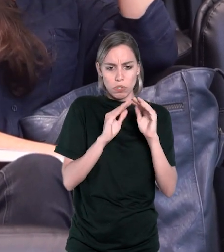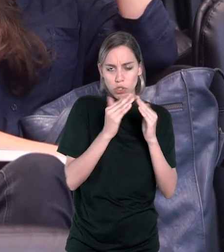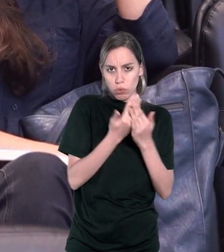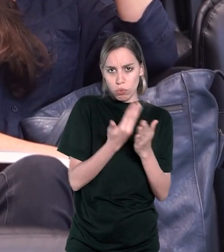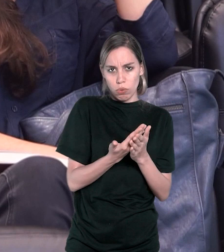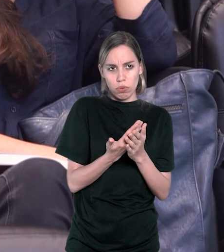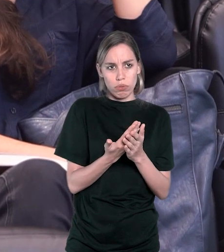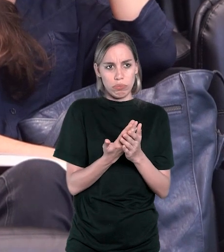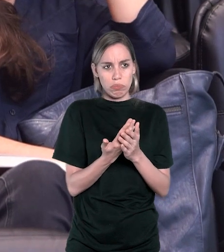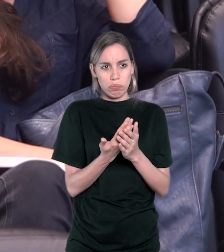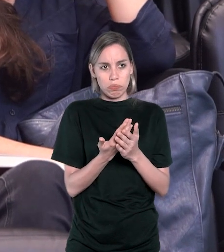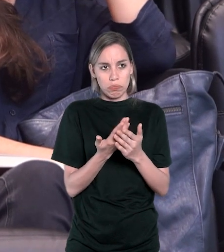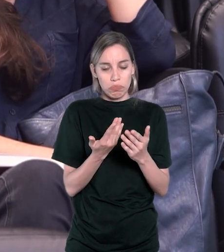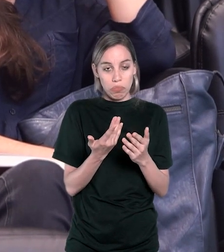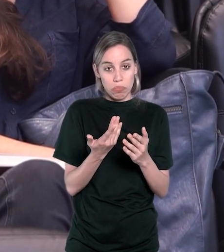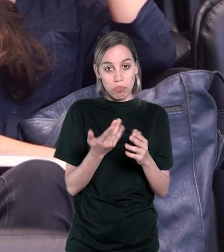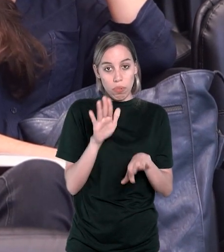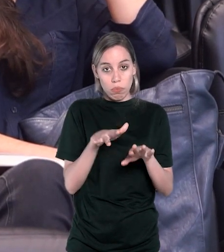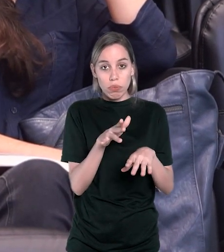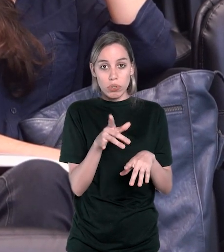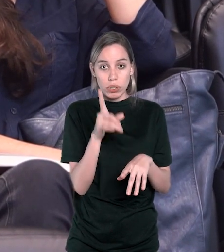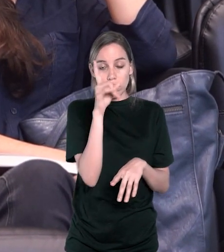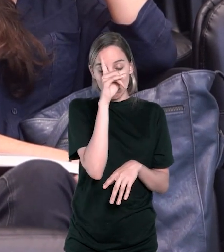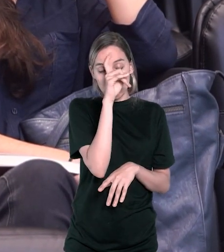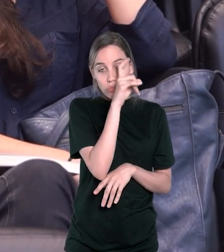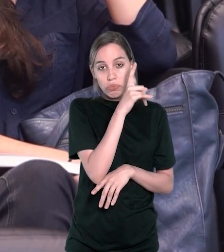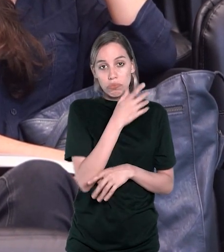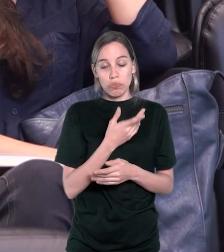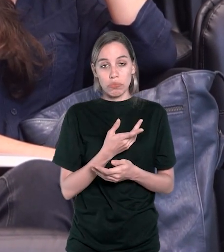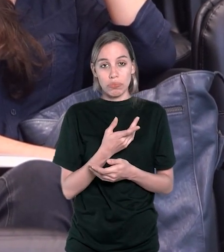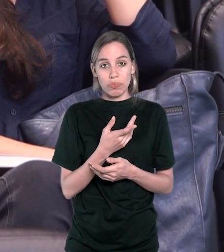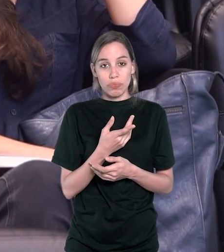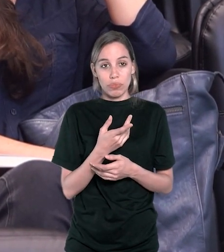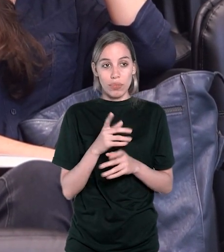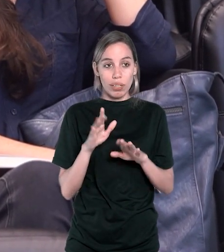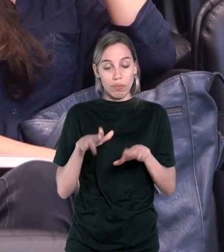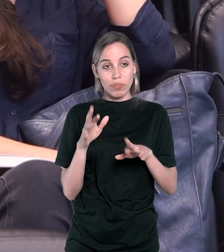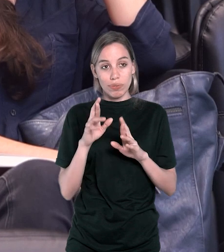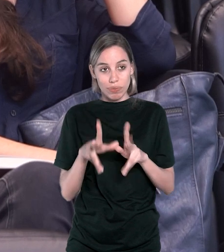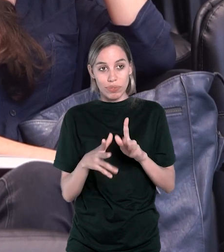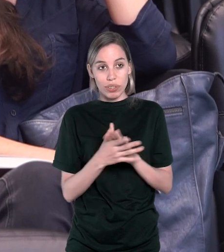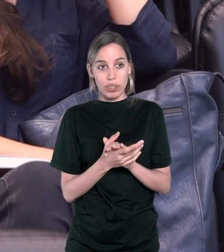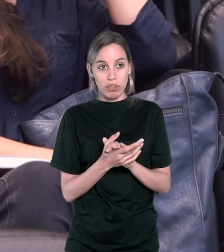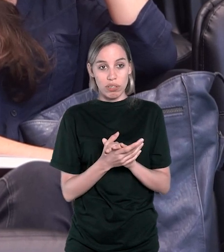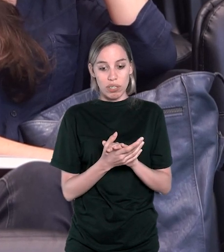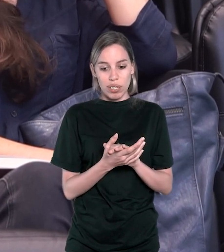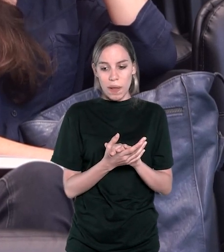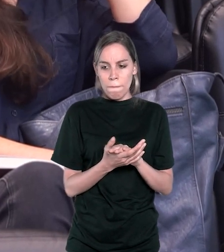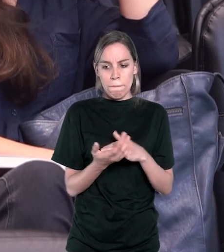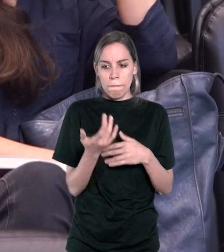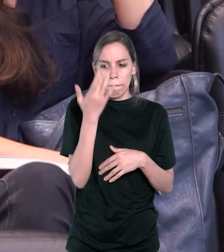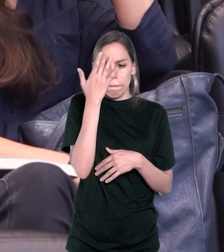e talvez isso seja uma diferença crucial. Além, né, do fato que eu acho que, enfim, de estar escrevendo em português e inglês, eu não sei o